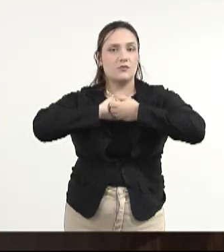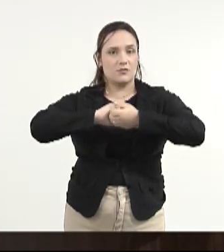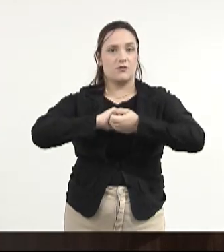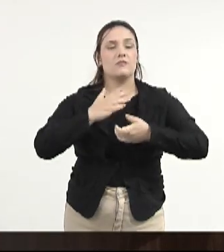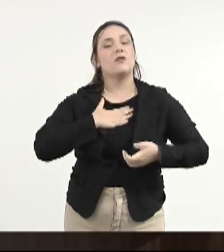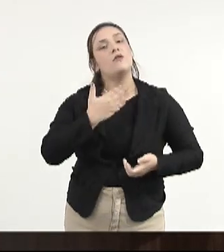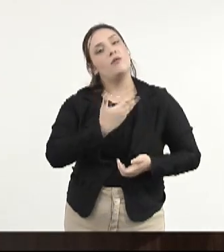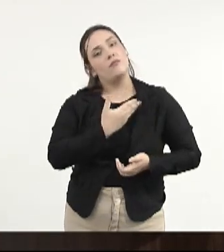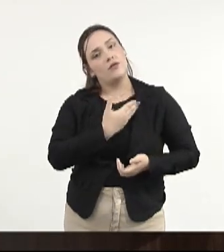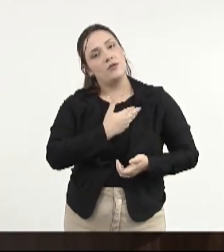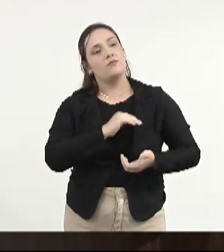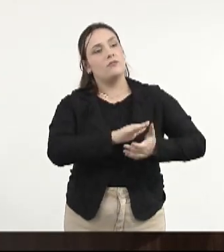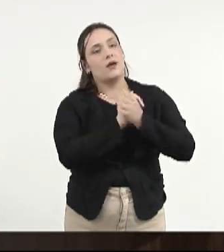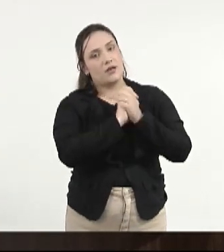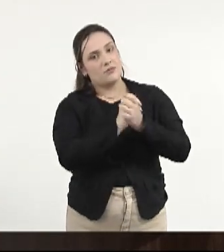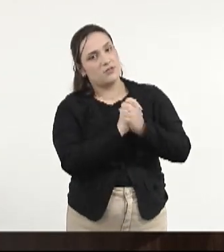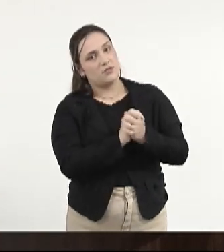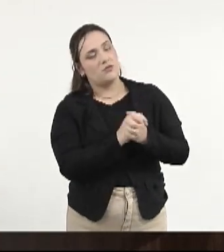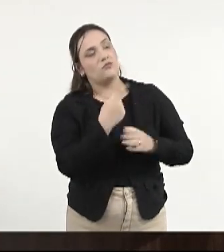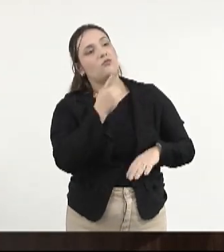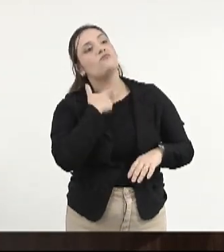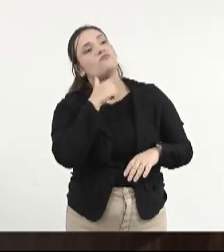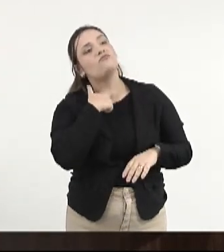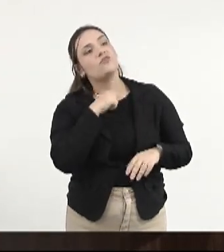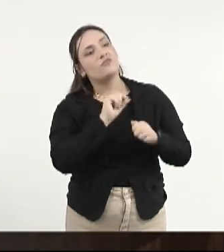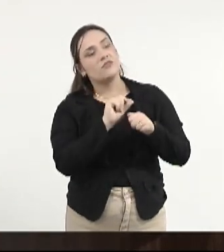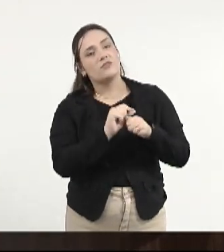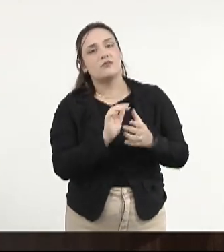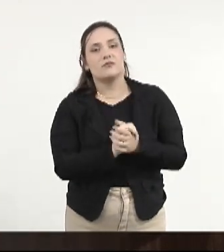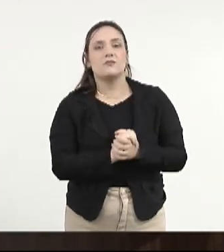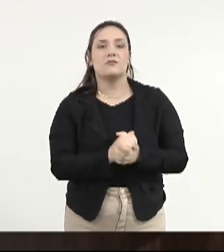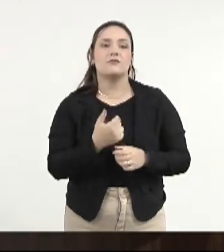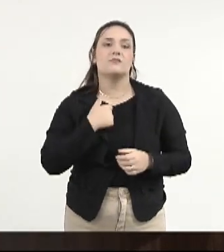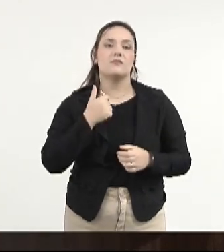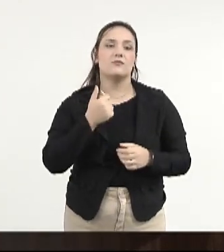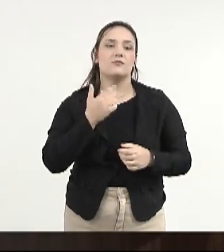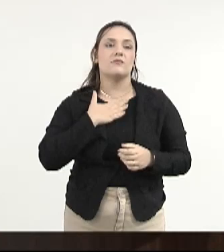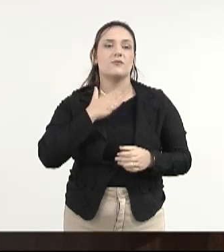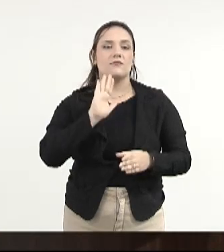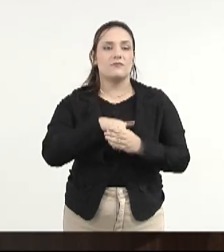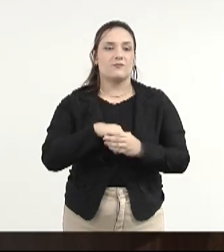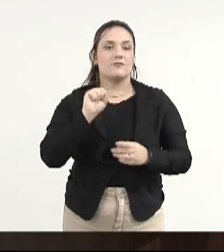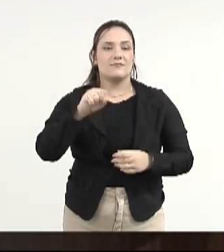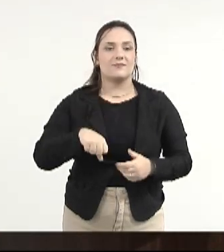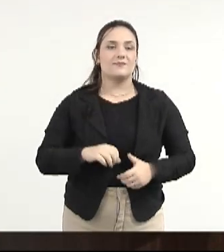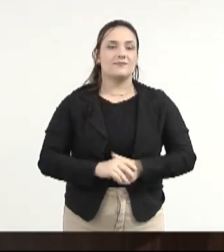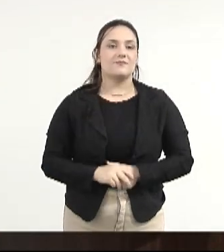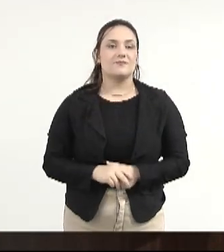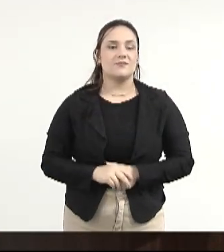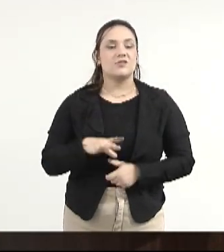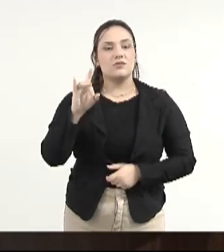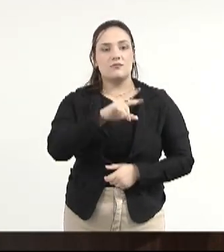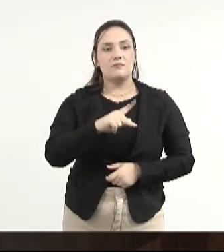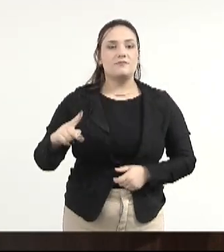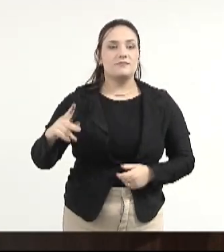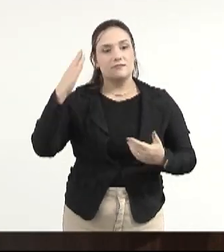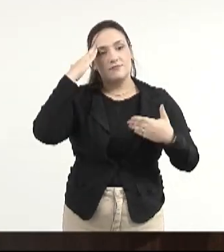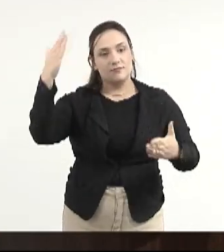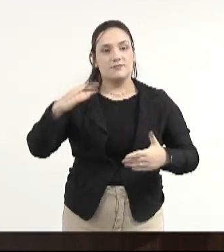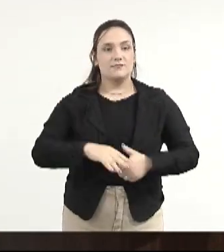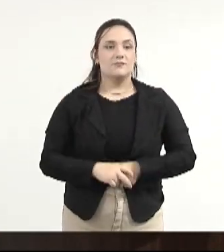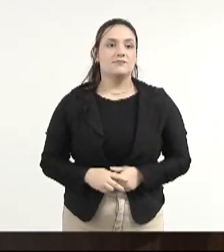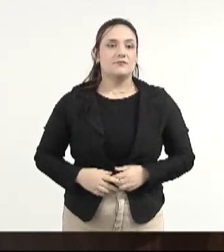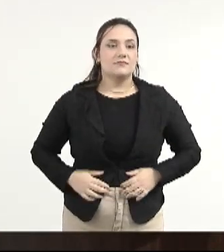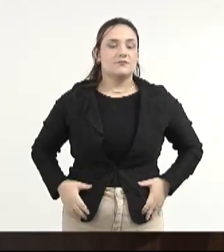cumprimentar o meu colega e parabenizar por essa iniciativa. E quero já declarar o meu voto, sim. É o que tinha, senhor presidente.